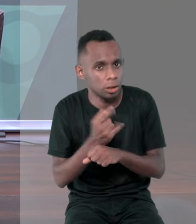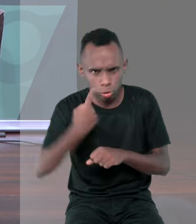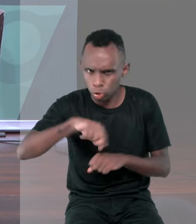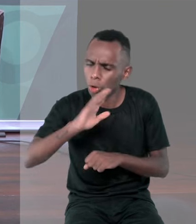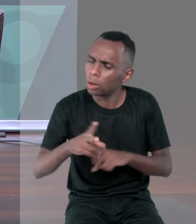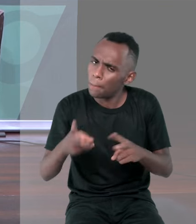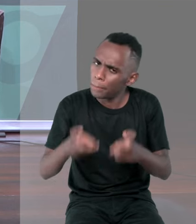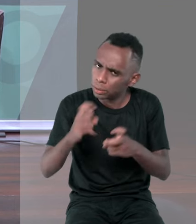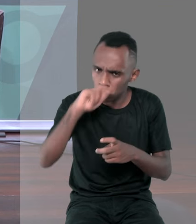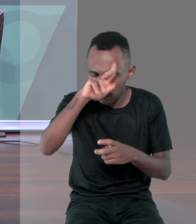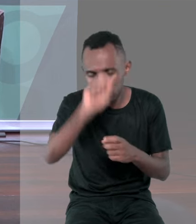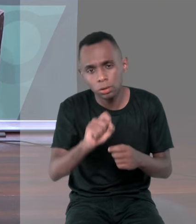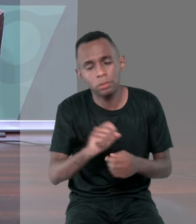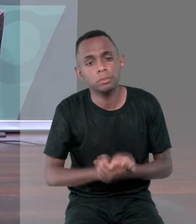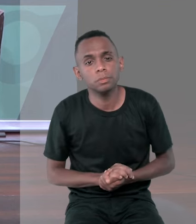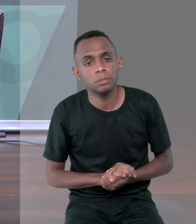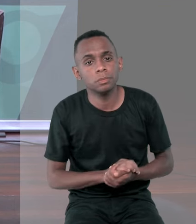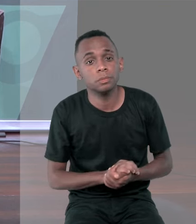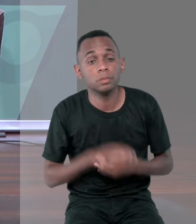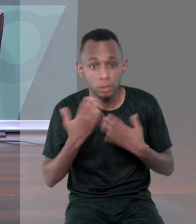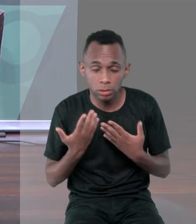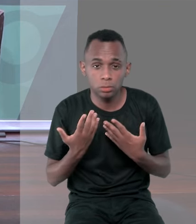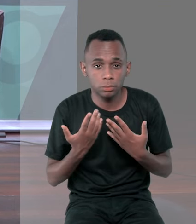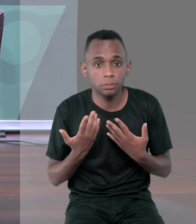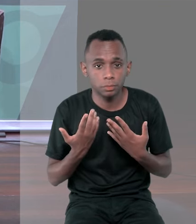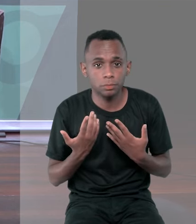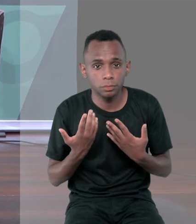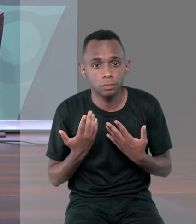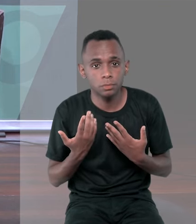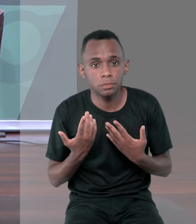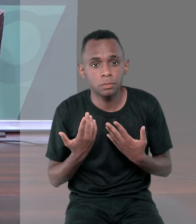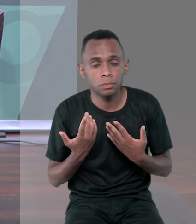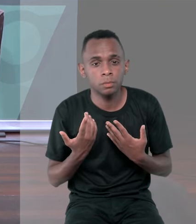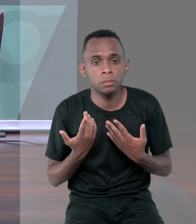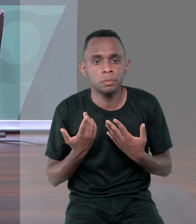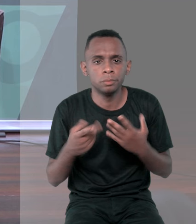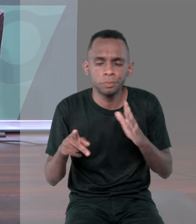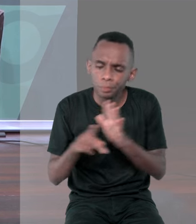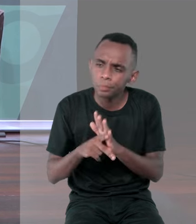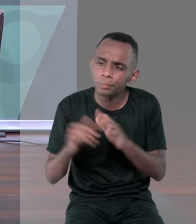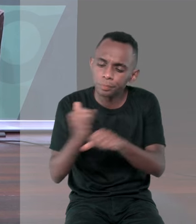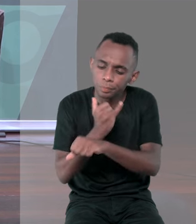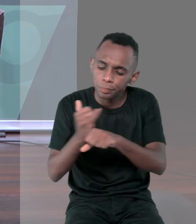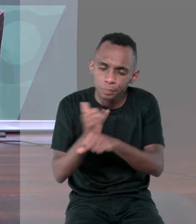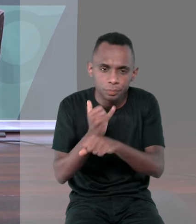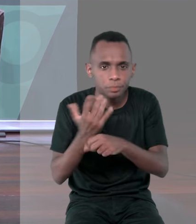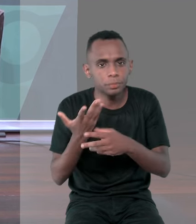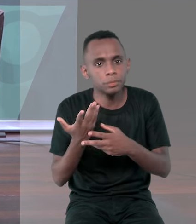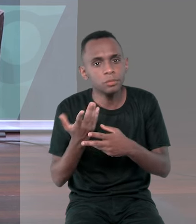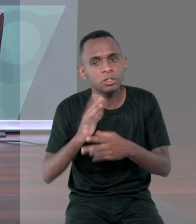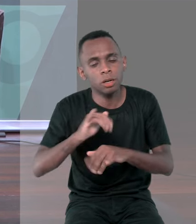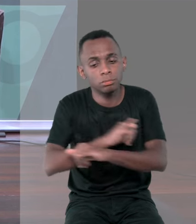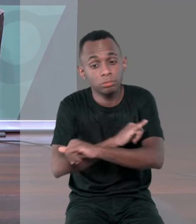percebeu que esse tipo de celeuma, né, essa, tudo que tem